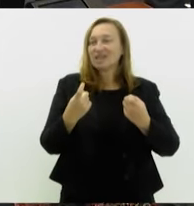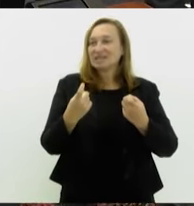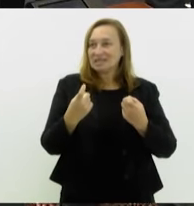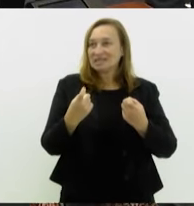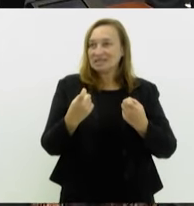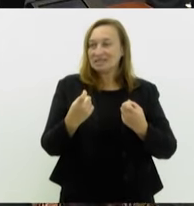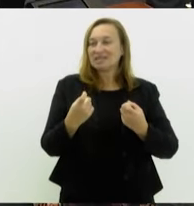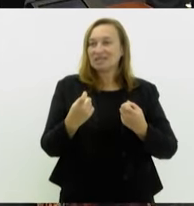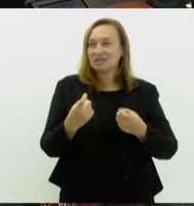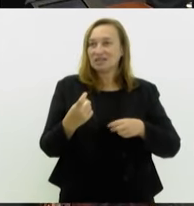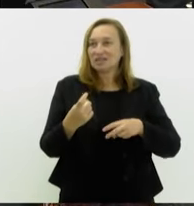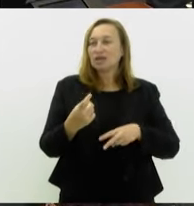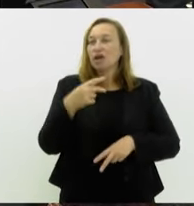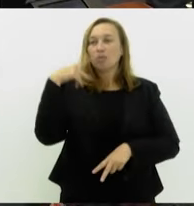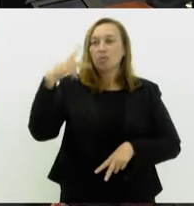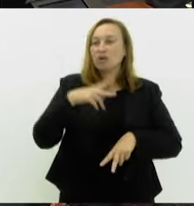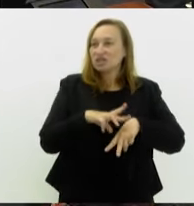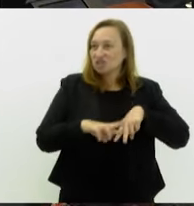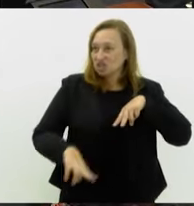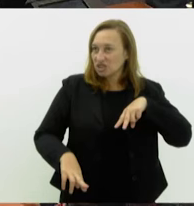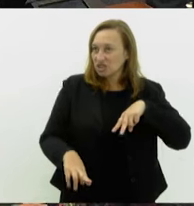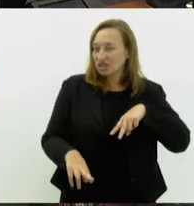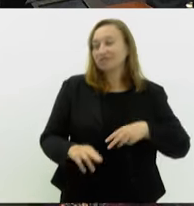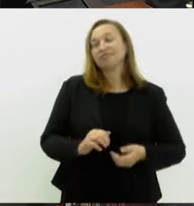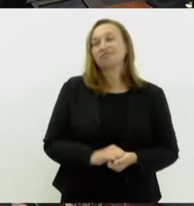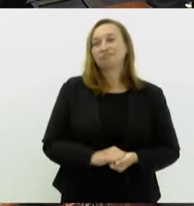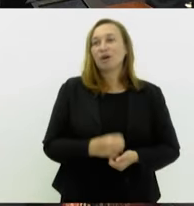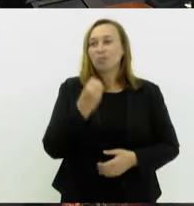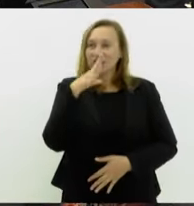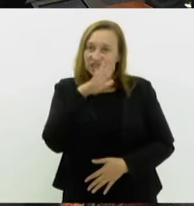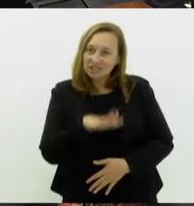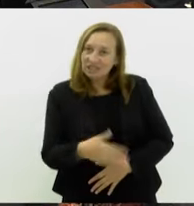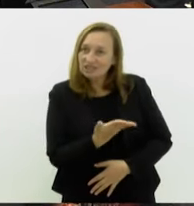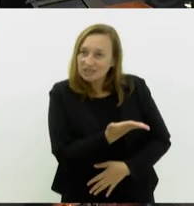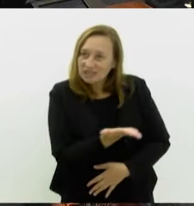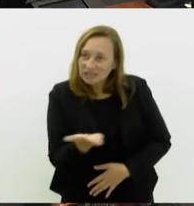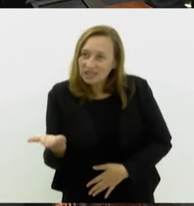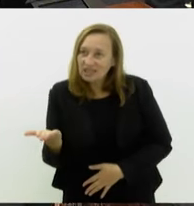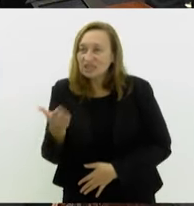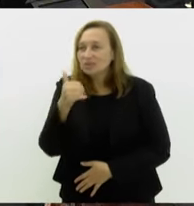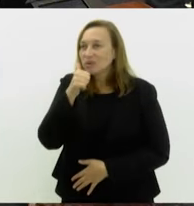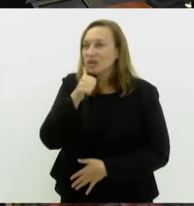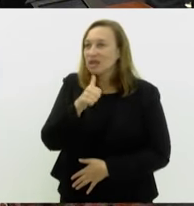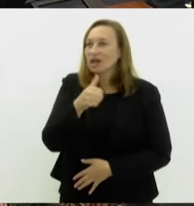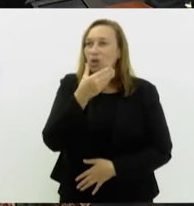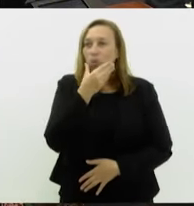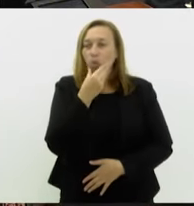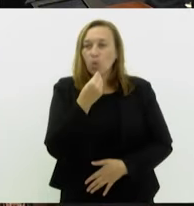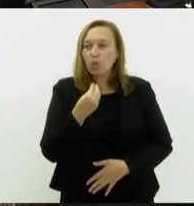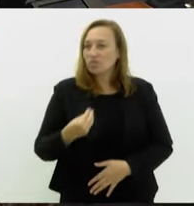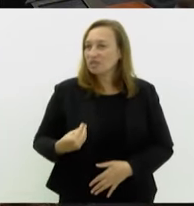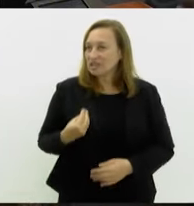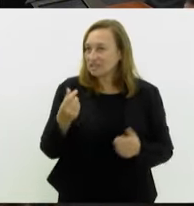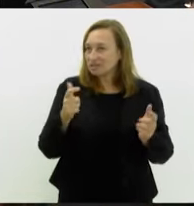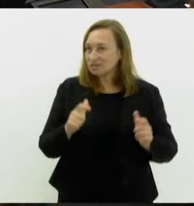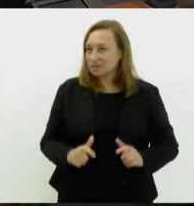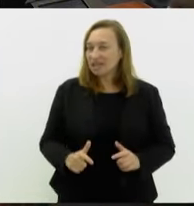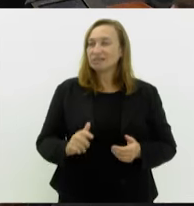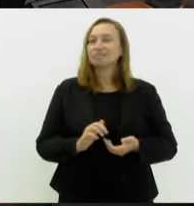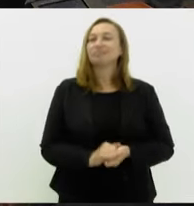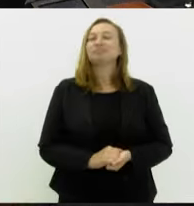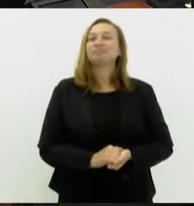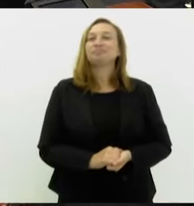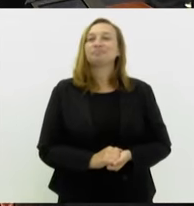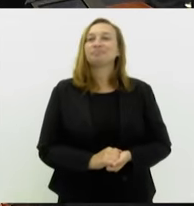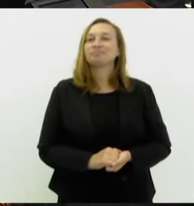foi aquela bom Boa tarde a todas as mulheres os homens que acorrem aqui a esse evento